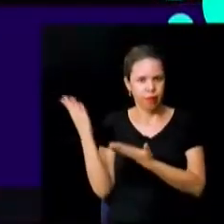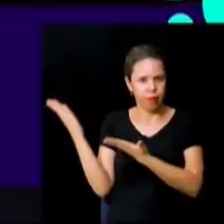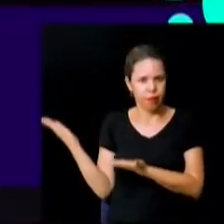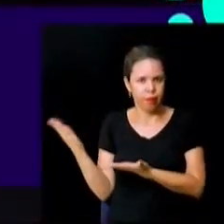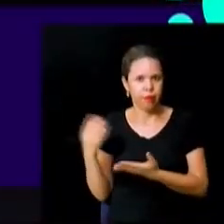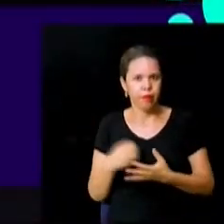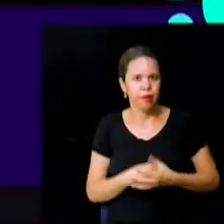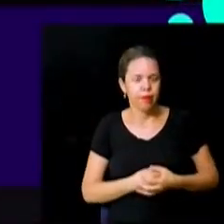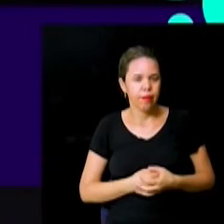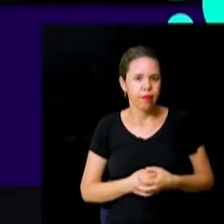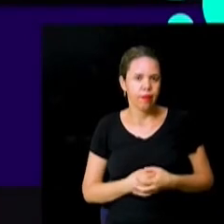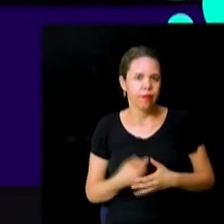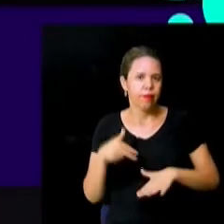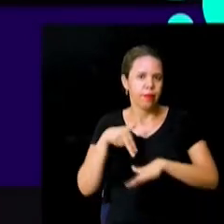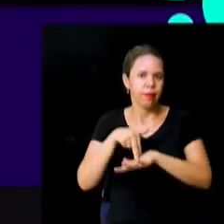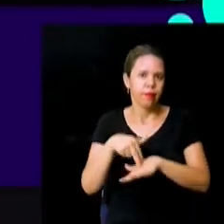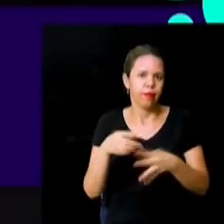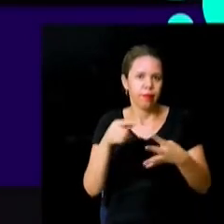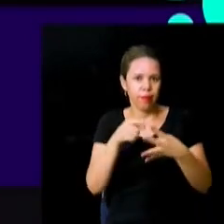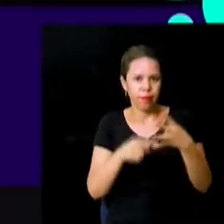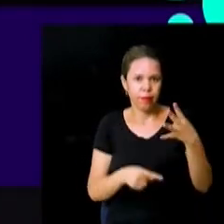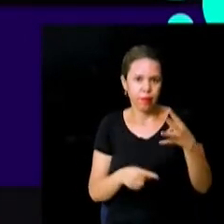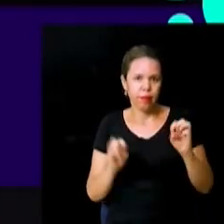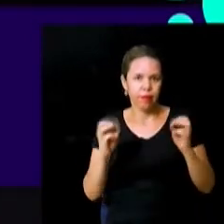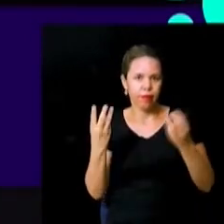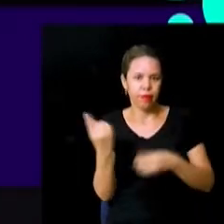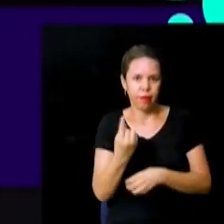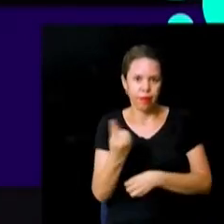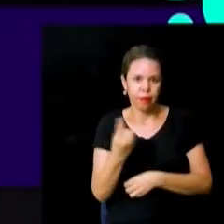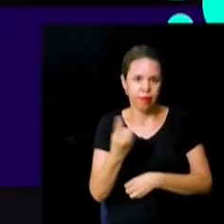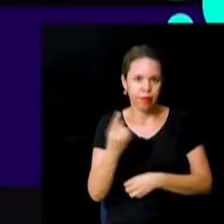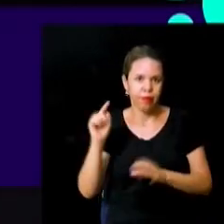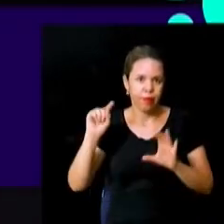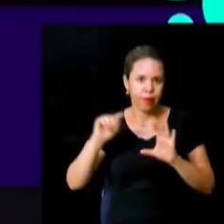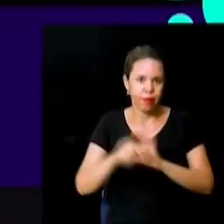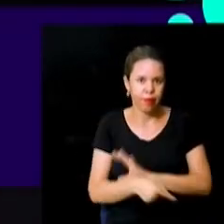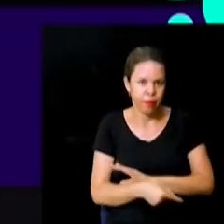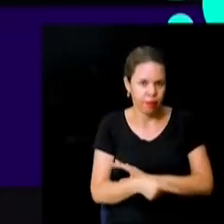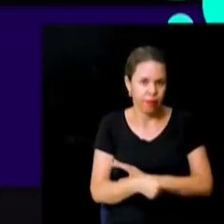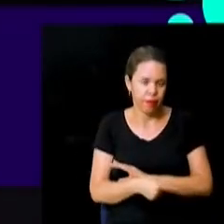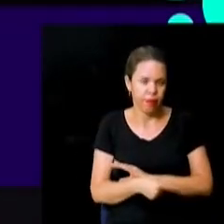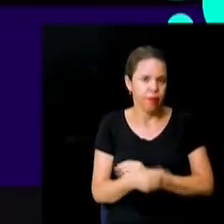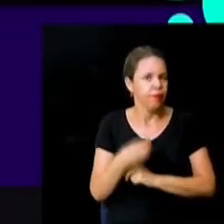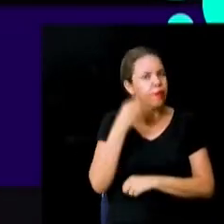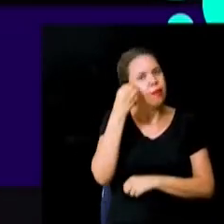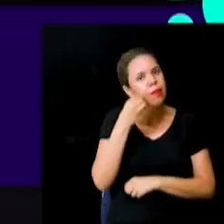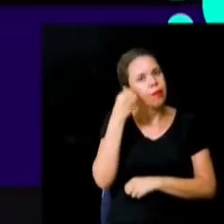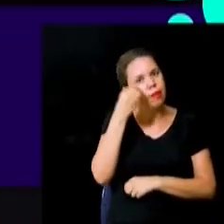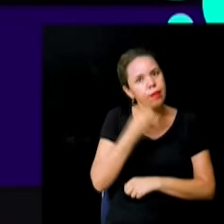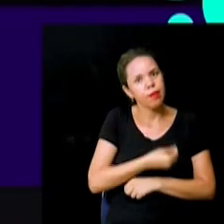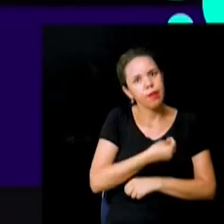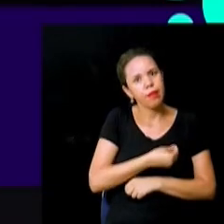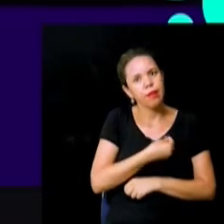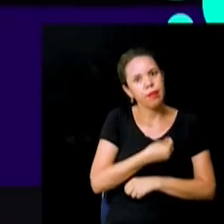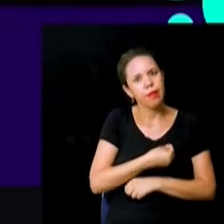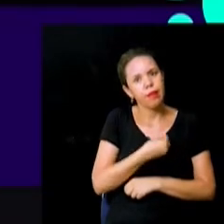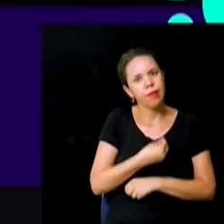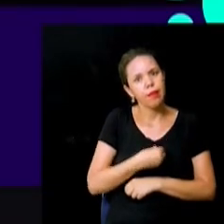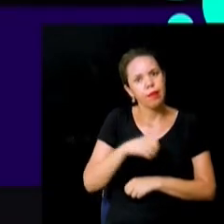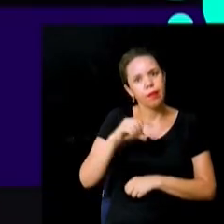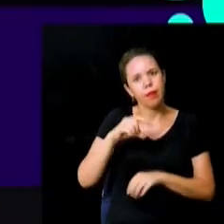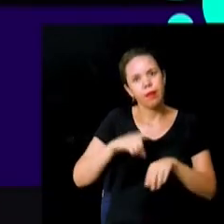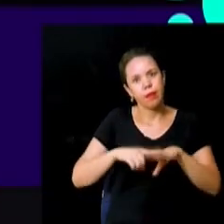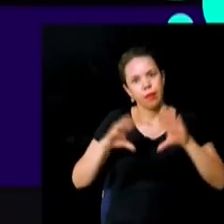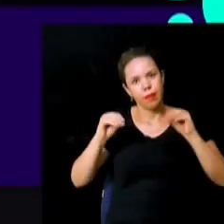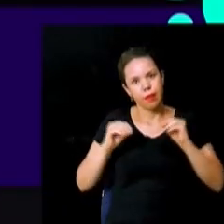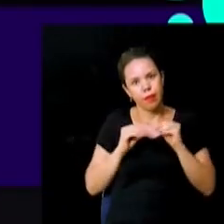Hoje o Emerson Ceará apresenta seu 4º show solo. Ele se aprofunda ainda mais em suas experiências de vida. Vai ser às